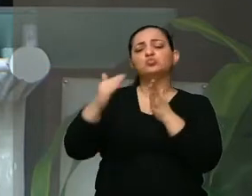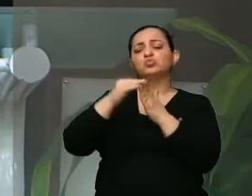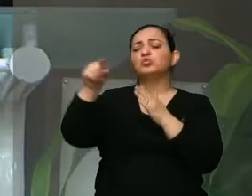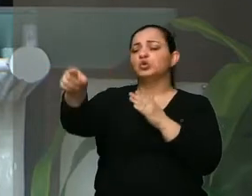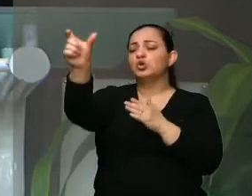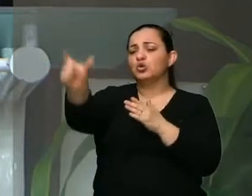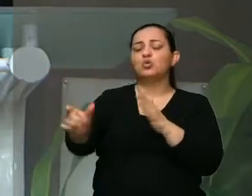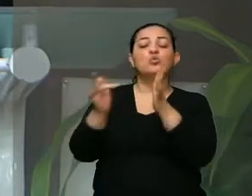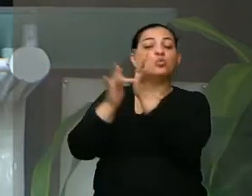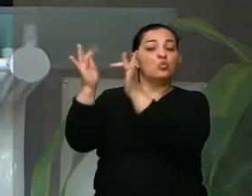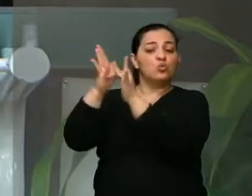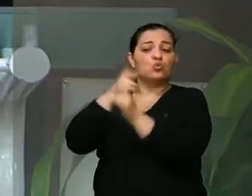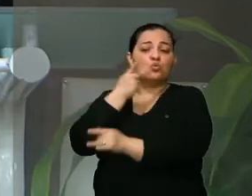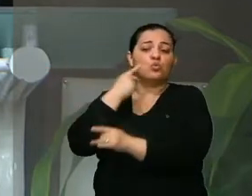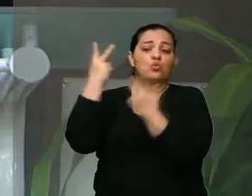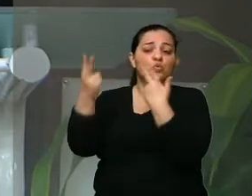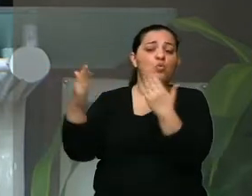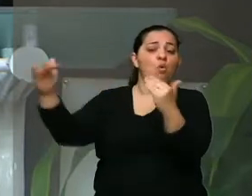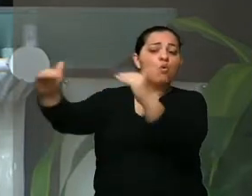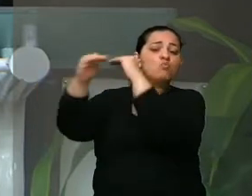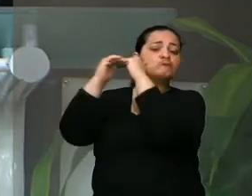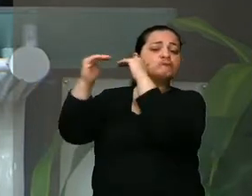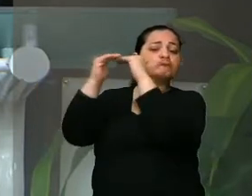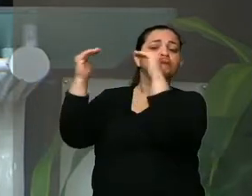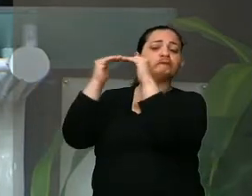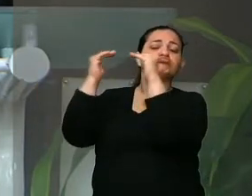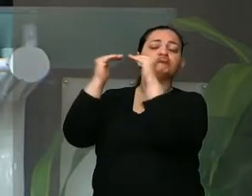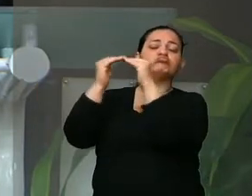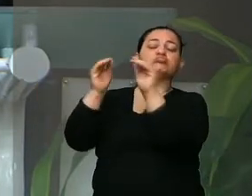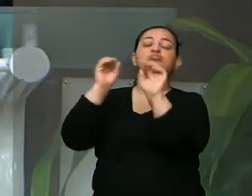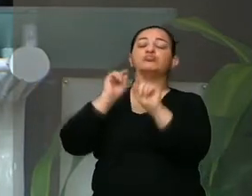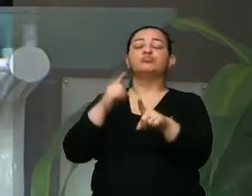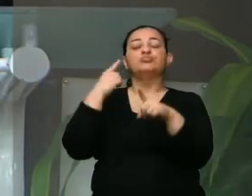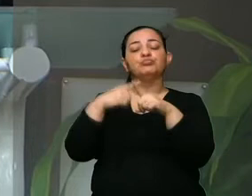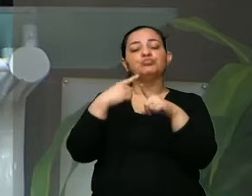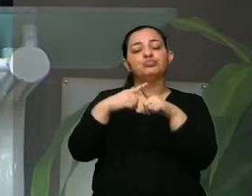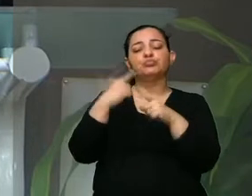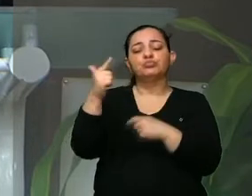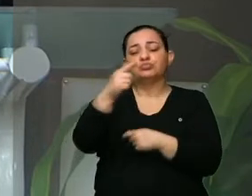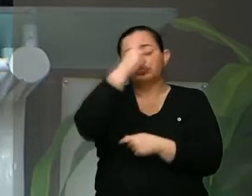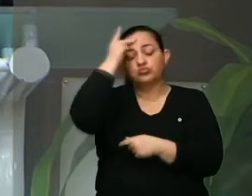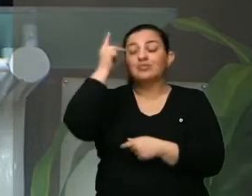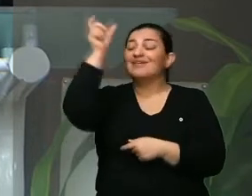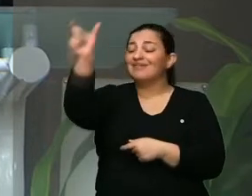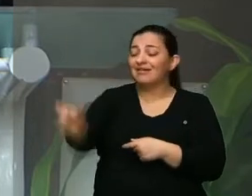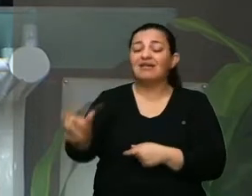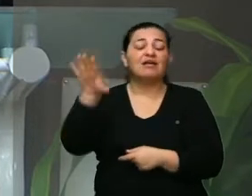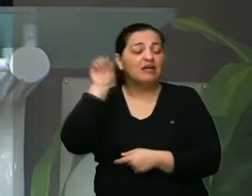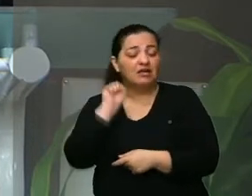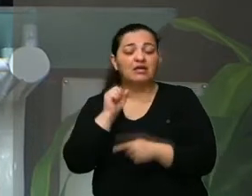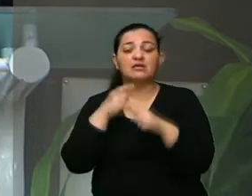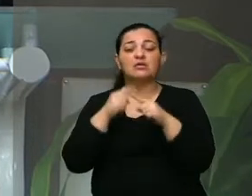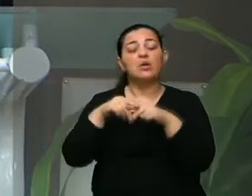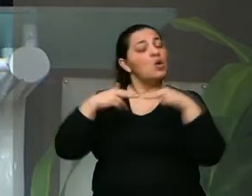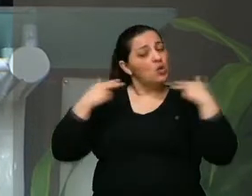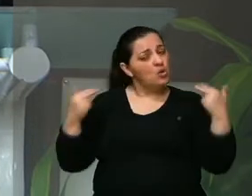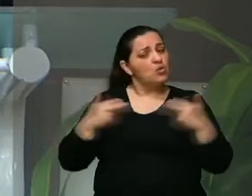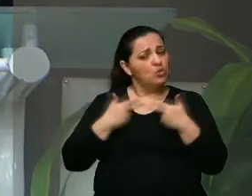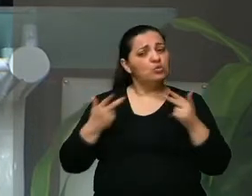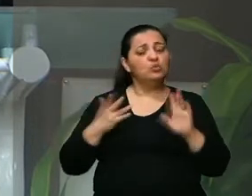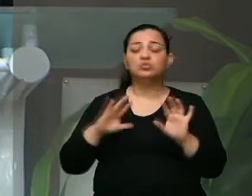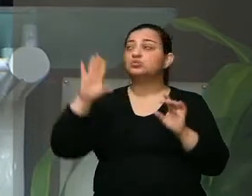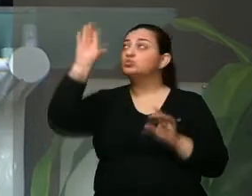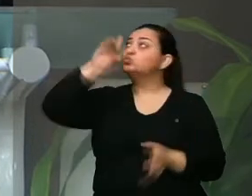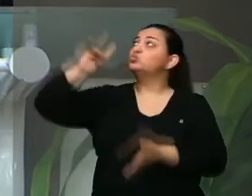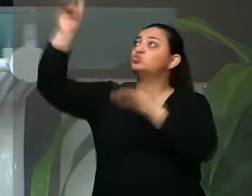coisa que eu ninguém vem ao pai senão pelo filho a ele ouve ó que coisa como deus deseja